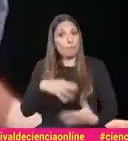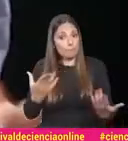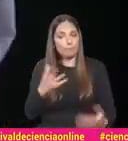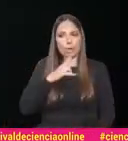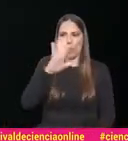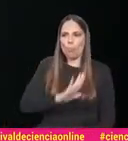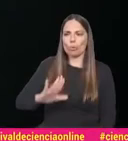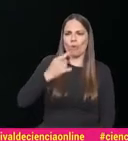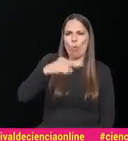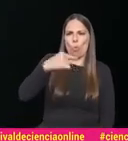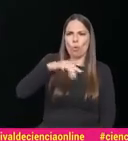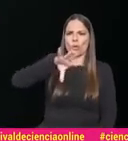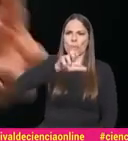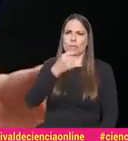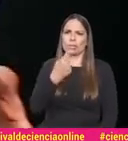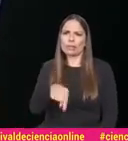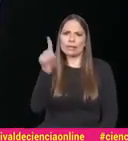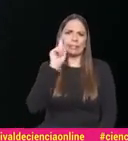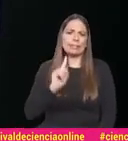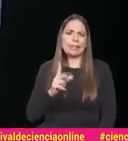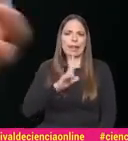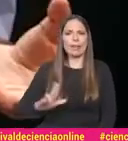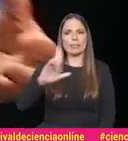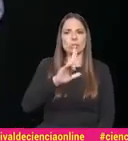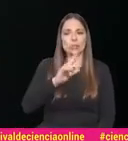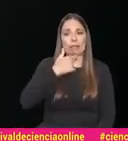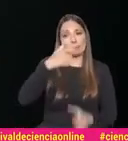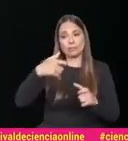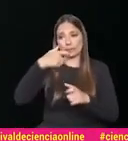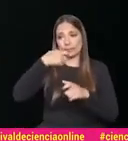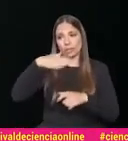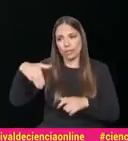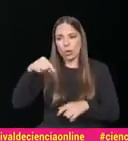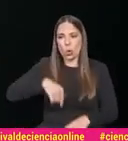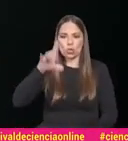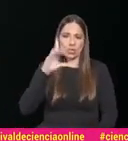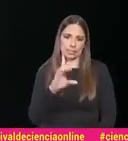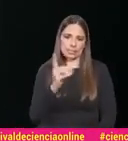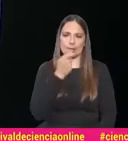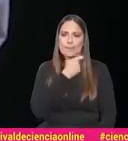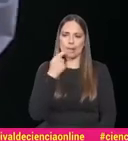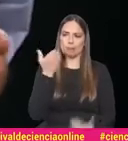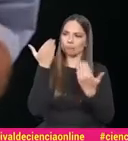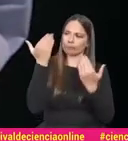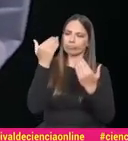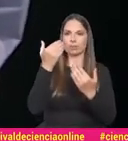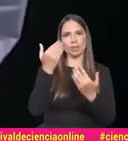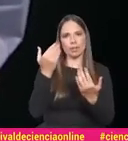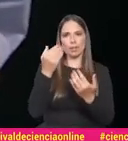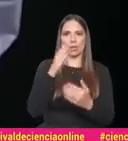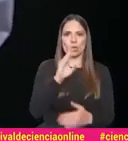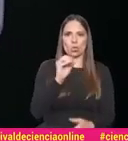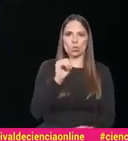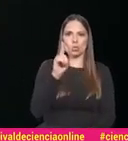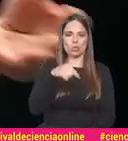é o único país que tem um Dia Nacional dos Cientistas, hoje, 16 de maio, em honra a José